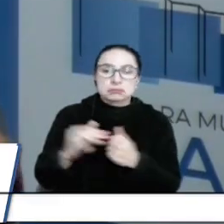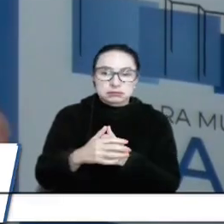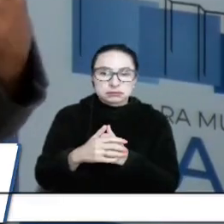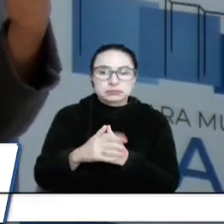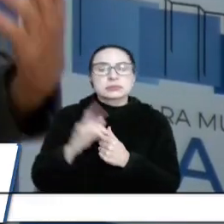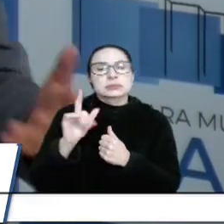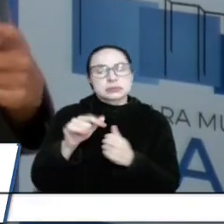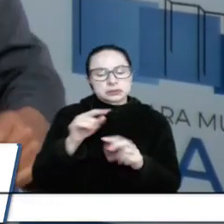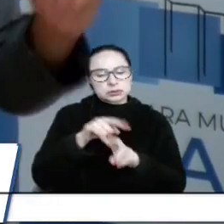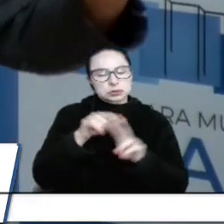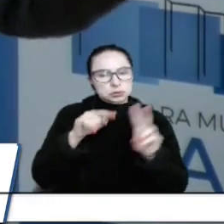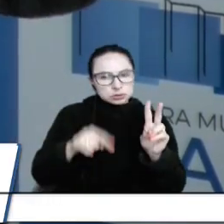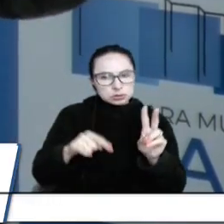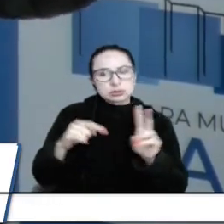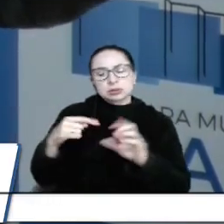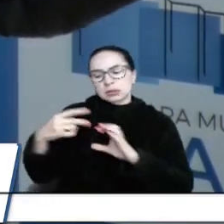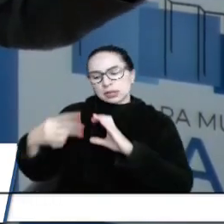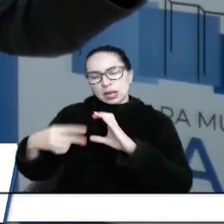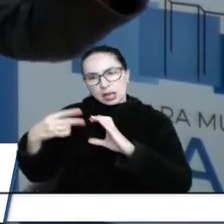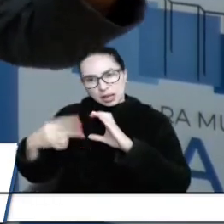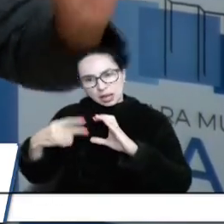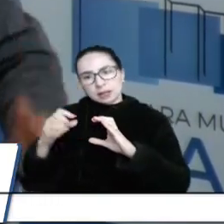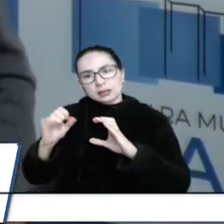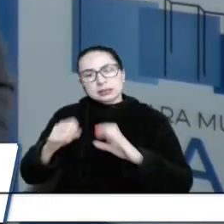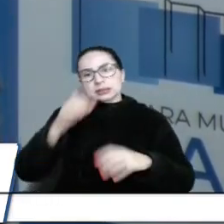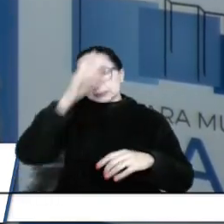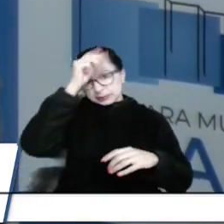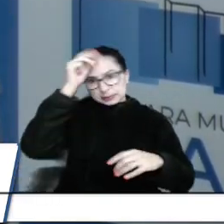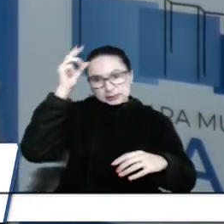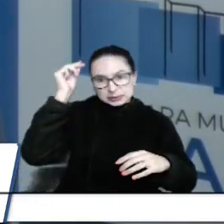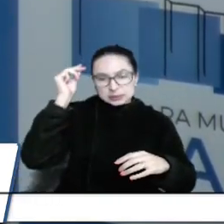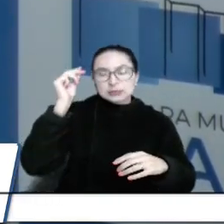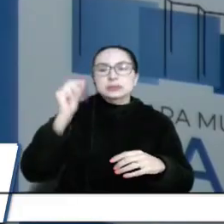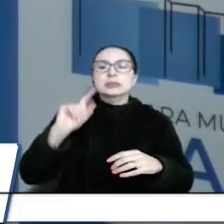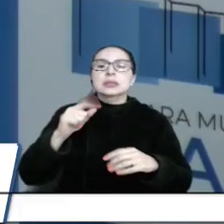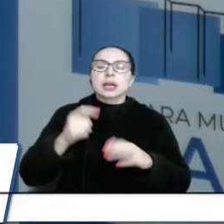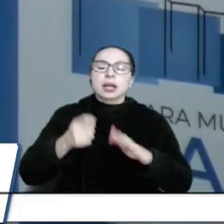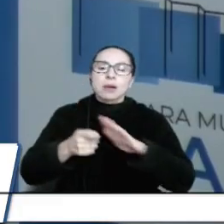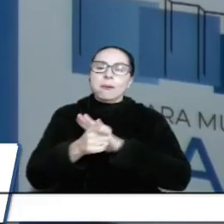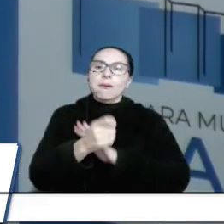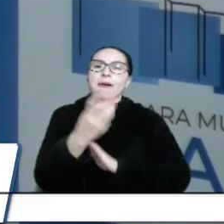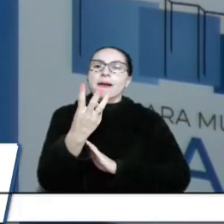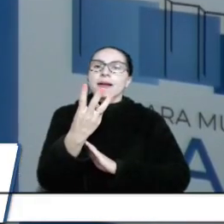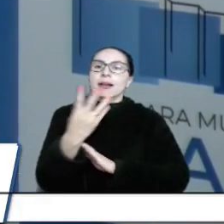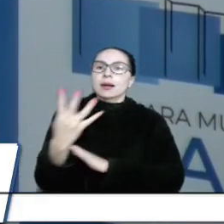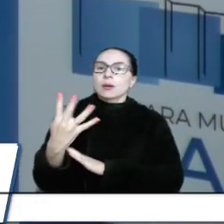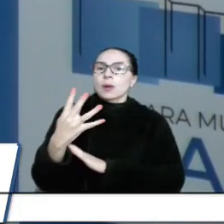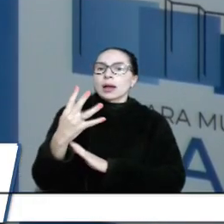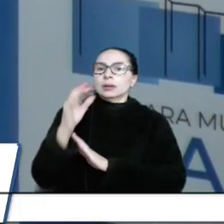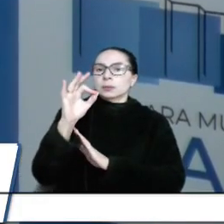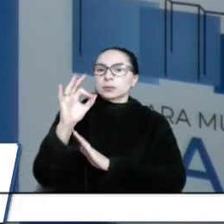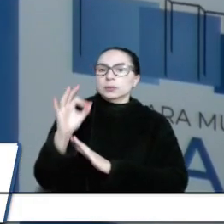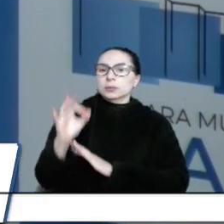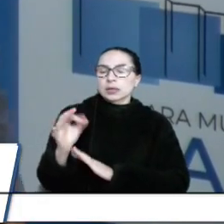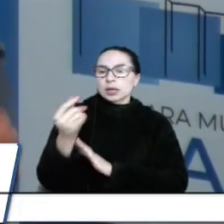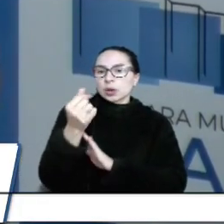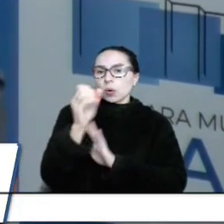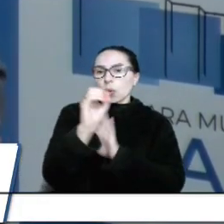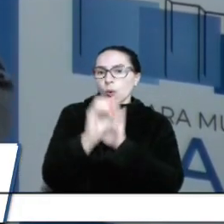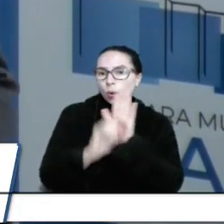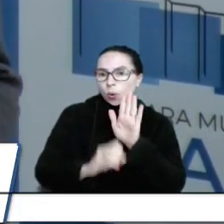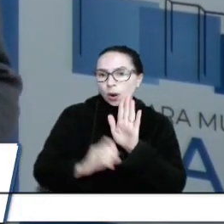dois. A Câmara Municipal, a Prefeitura Municipal investe 34% do orçamento